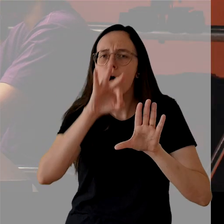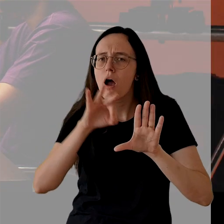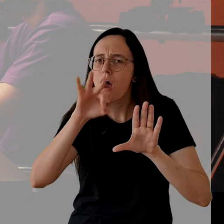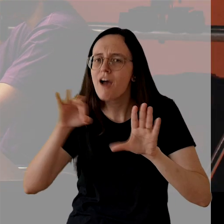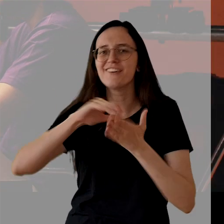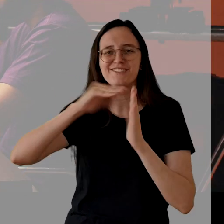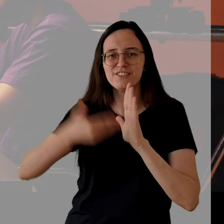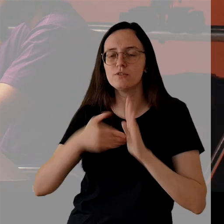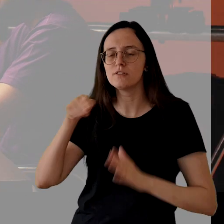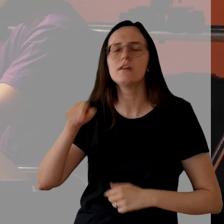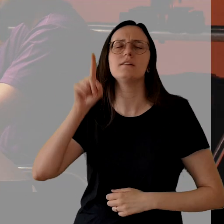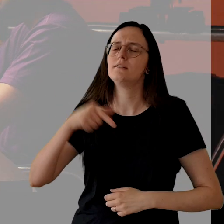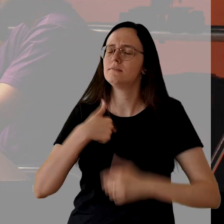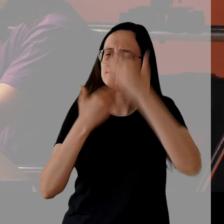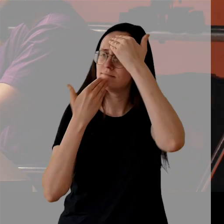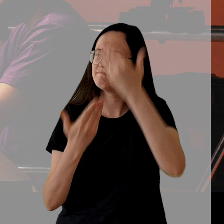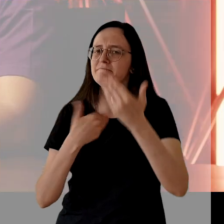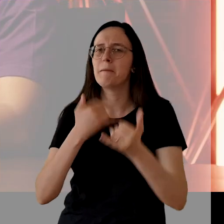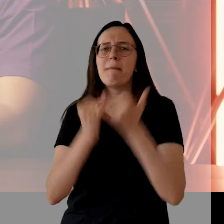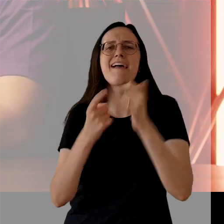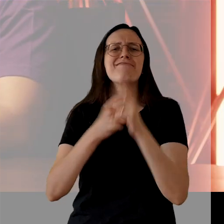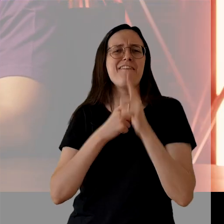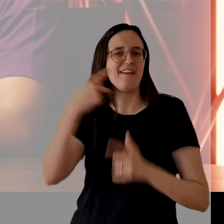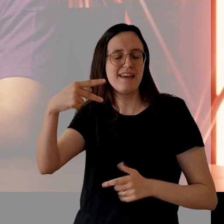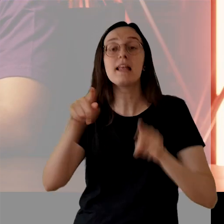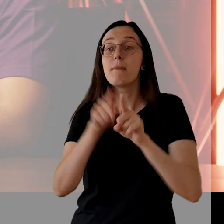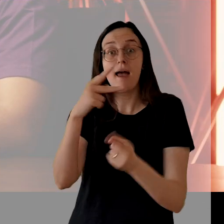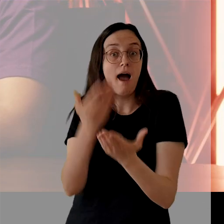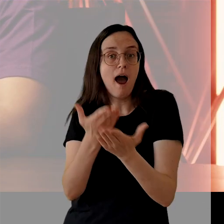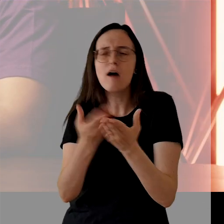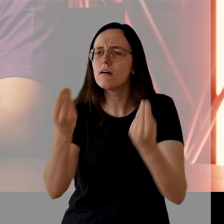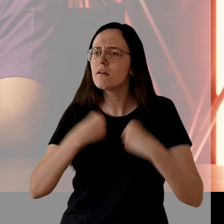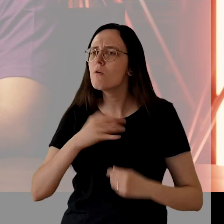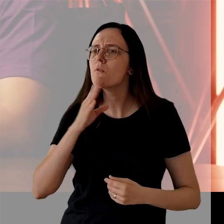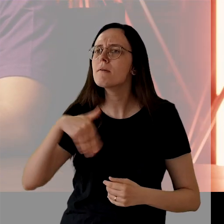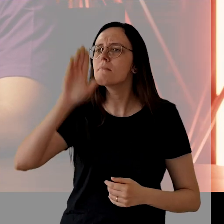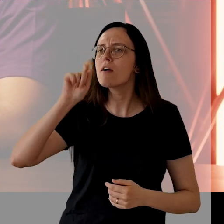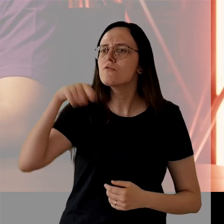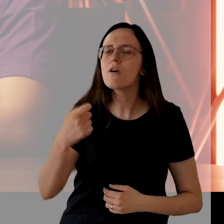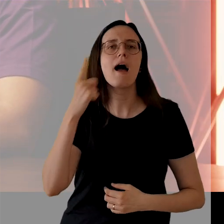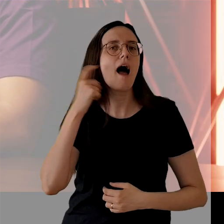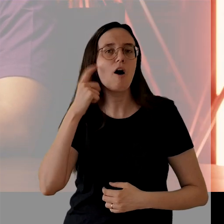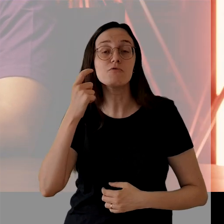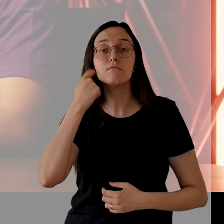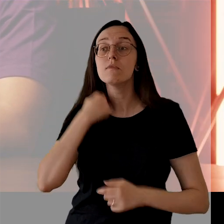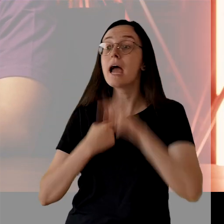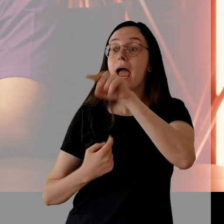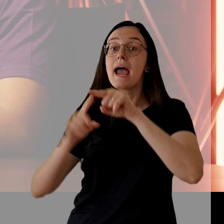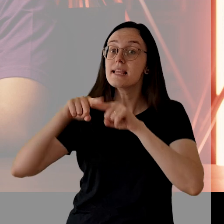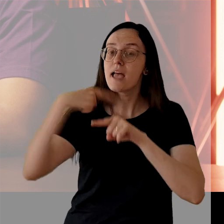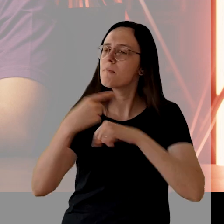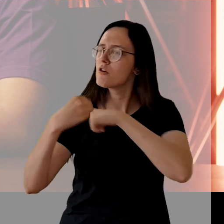a ele, assim, sou muito grato. E através das aulas dele eu conheci a pós-produção de áudio. E foi ele também que depois me